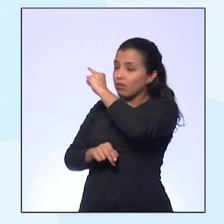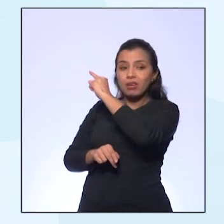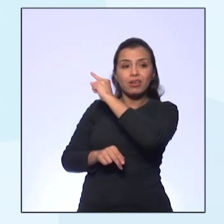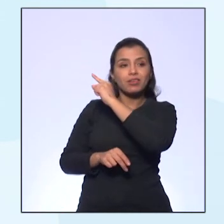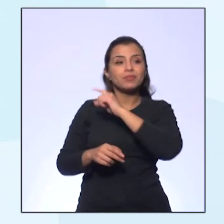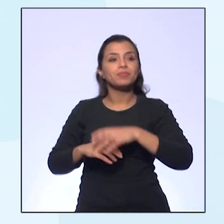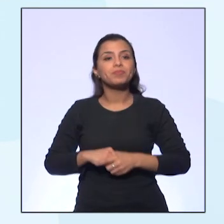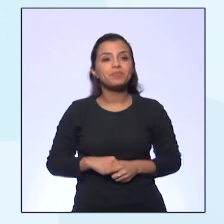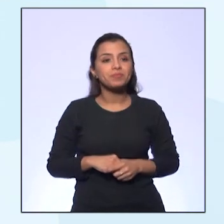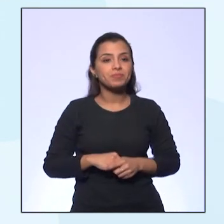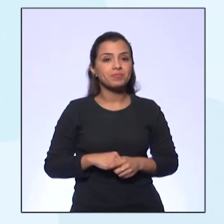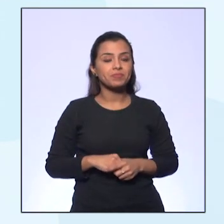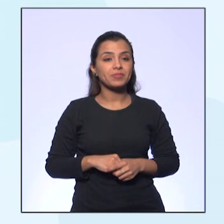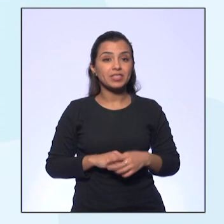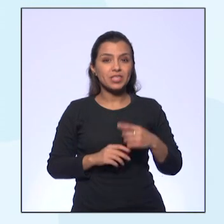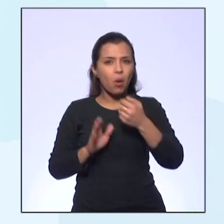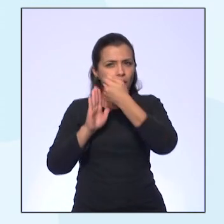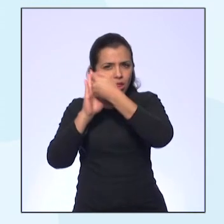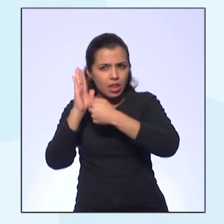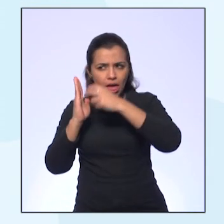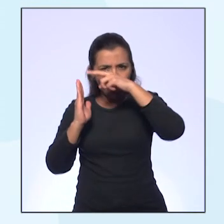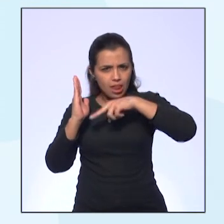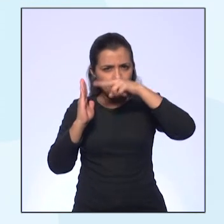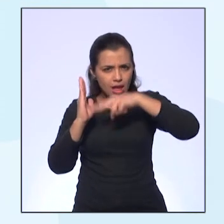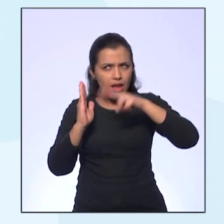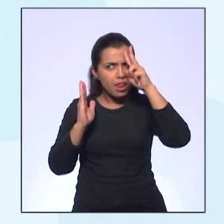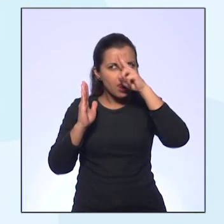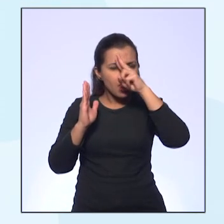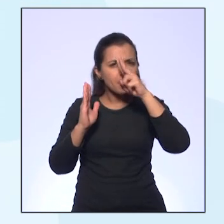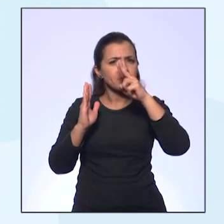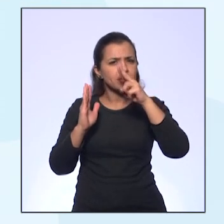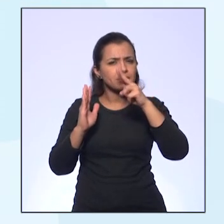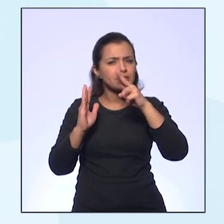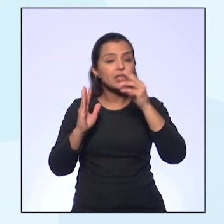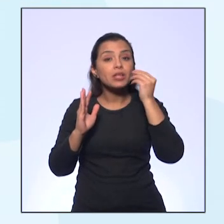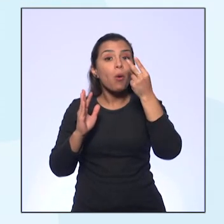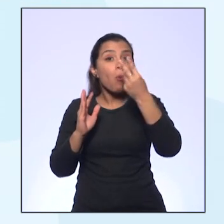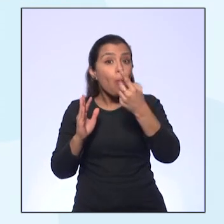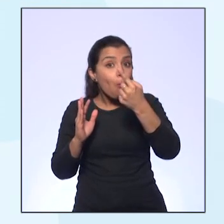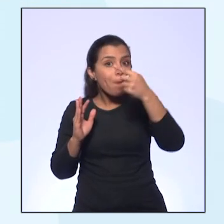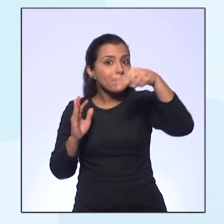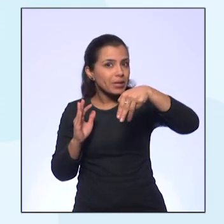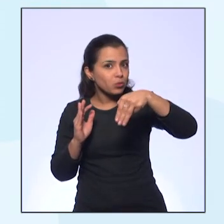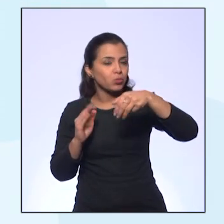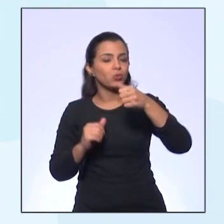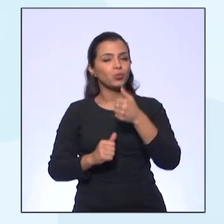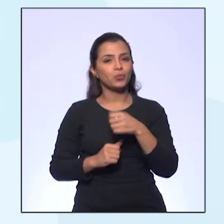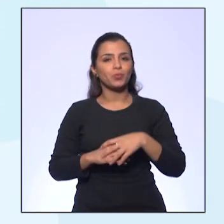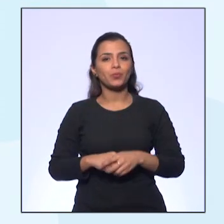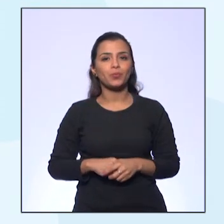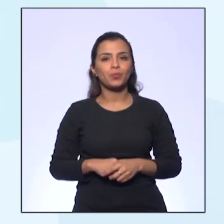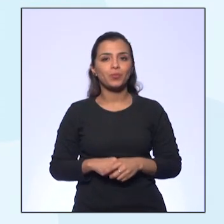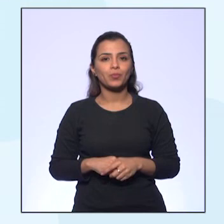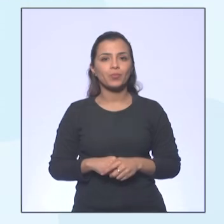de Toné? Dá uma olhadinha no texto, relembrem da história e respondam para nós em um minuto e já voltamos.